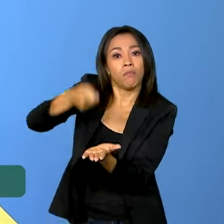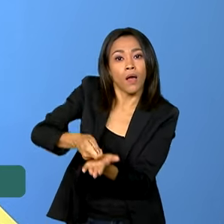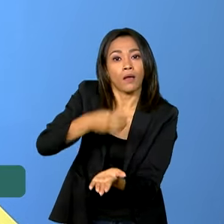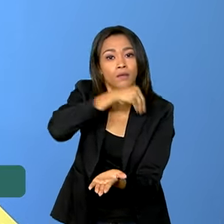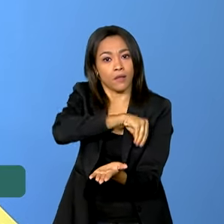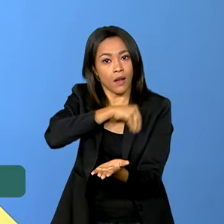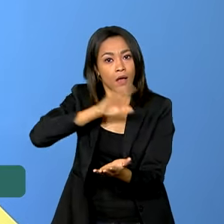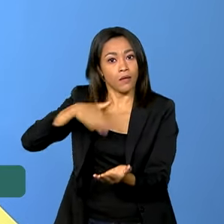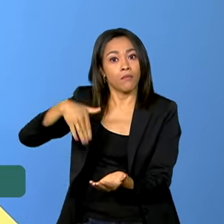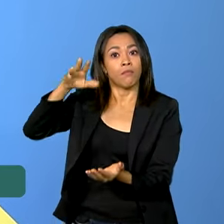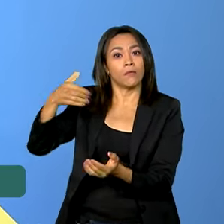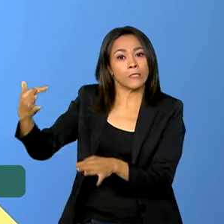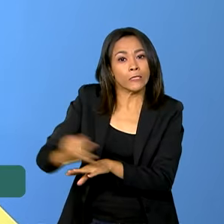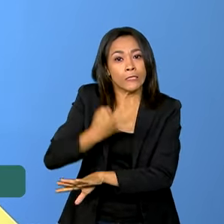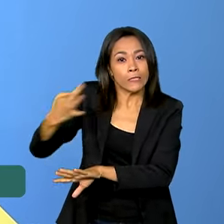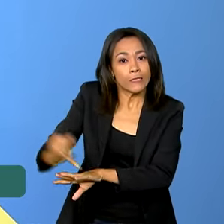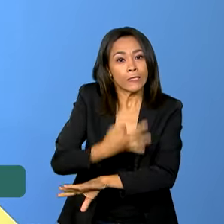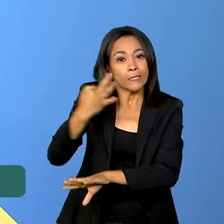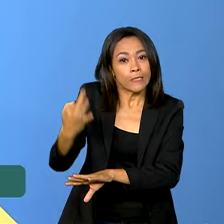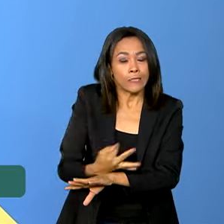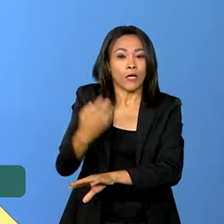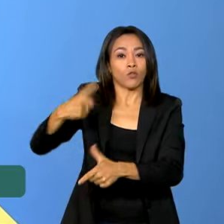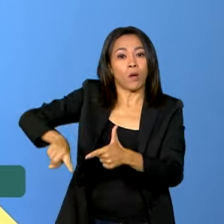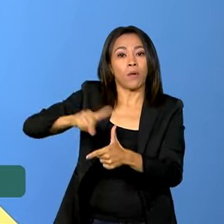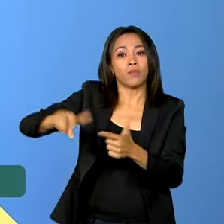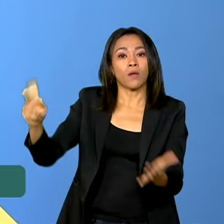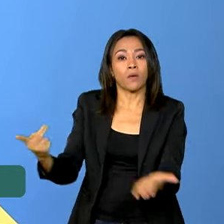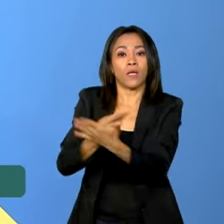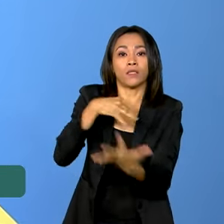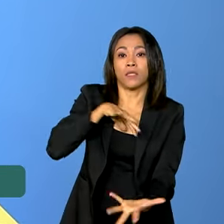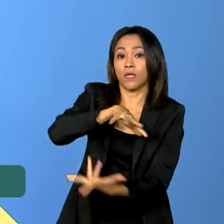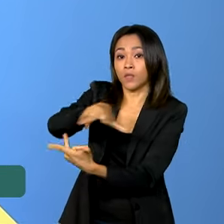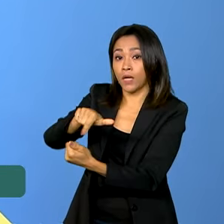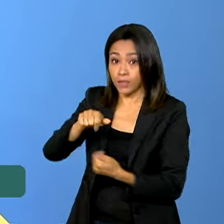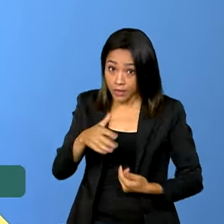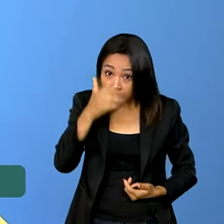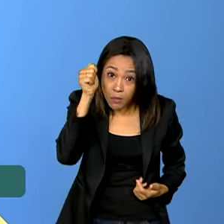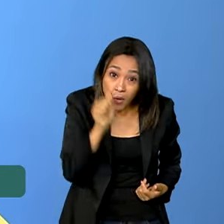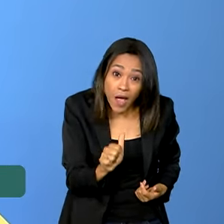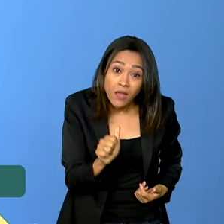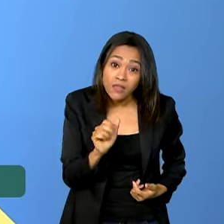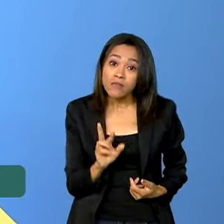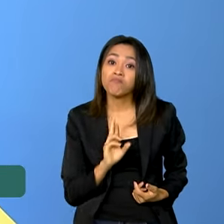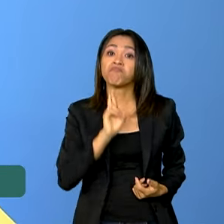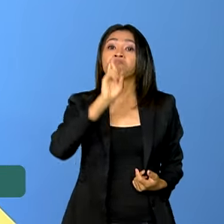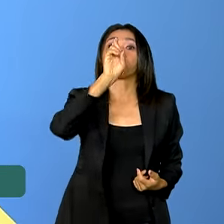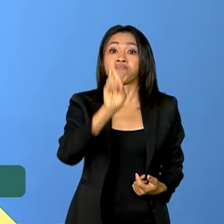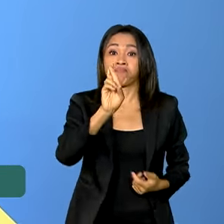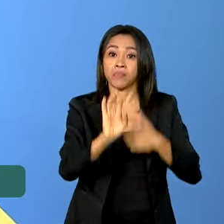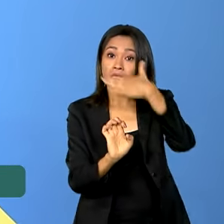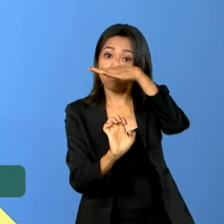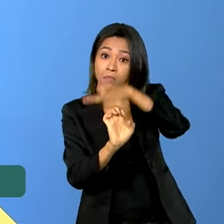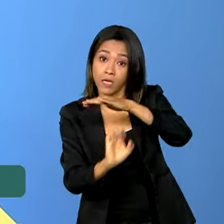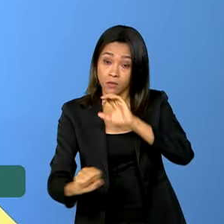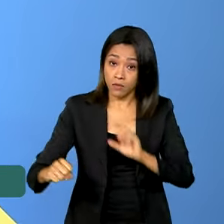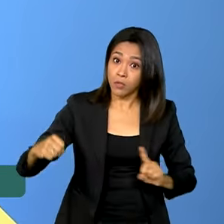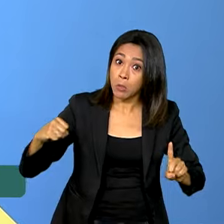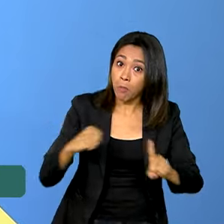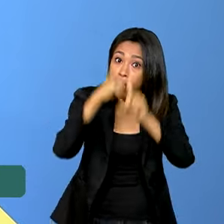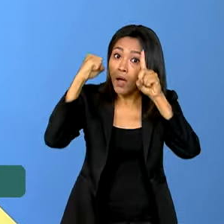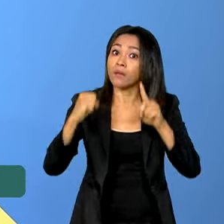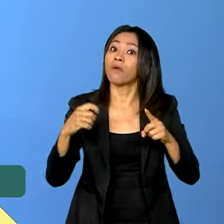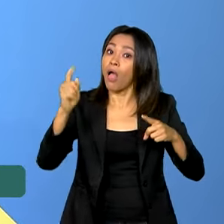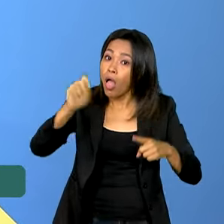mais resilientes a crises internacionais. E quando você tem mulheres à frente dessas empresas, os impactos positivos